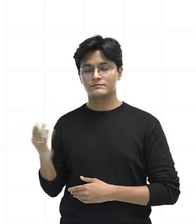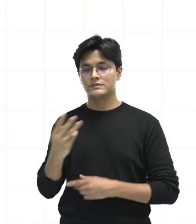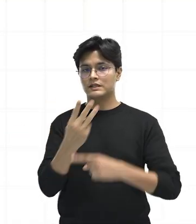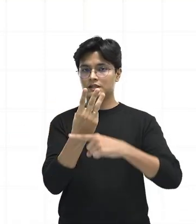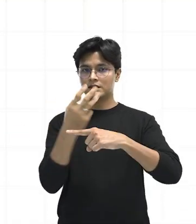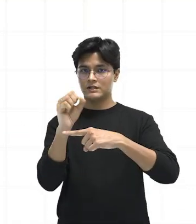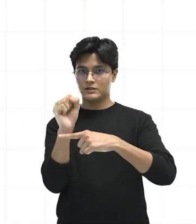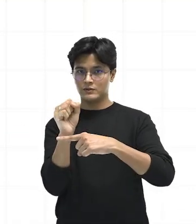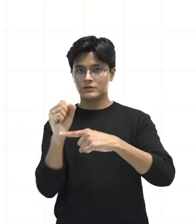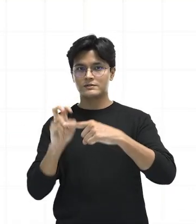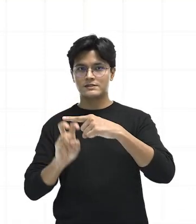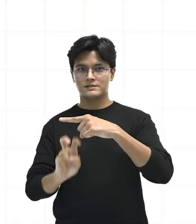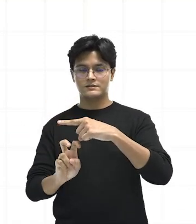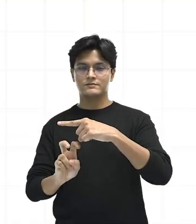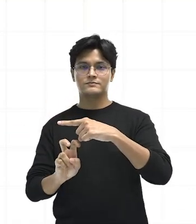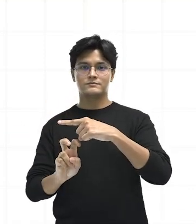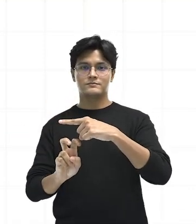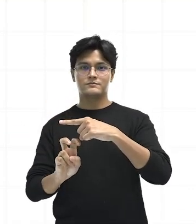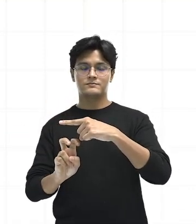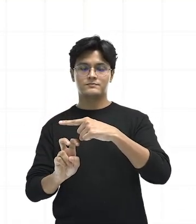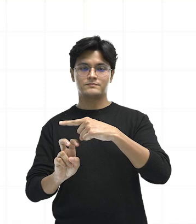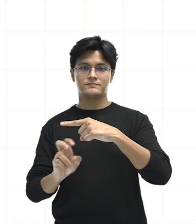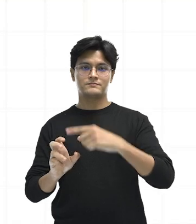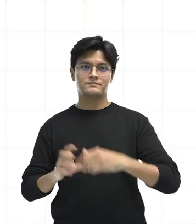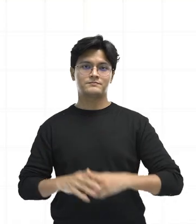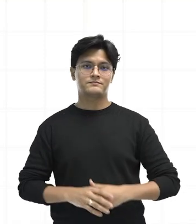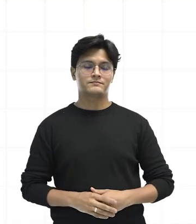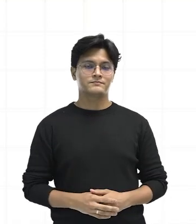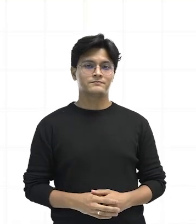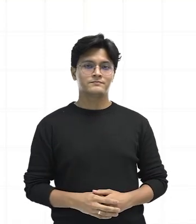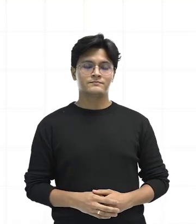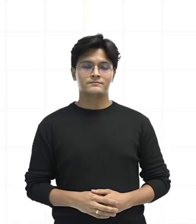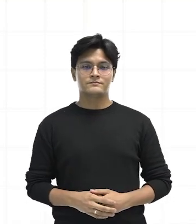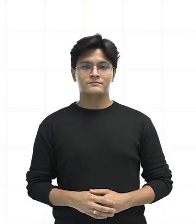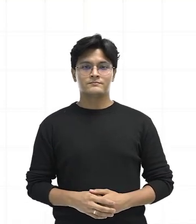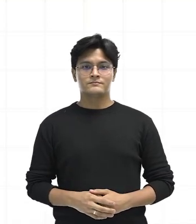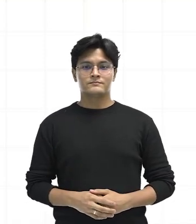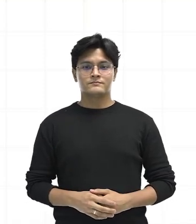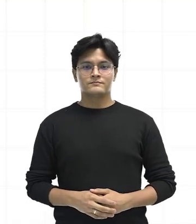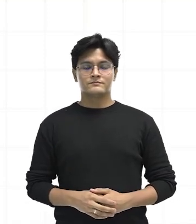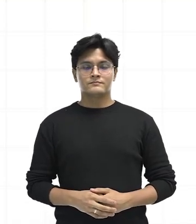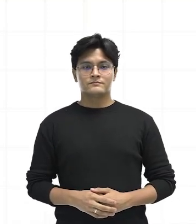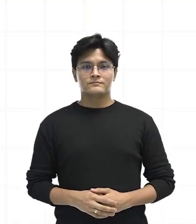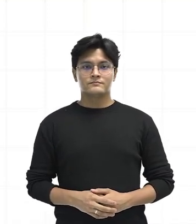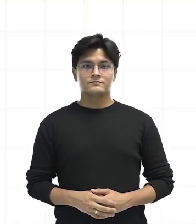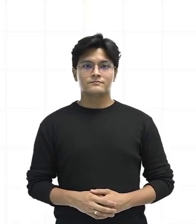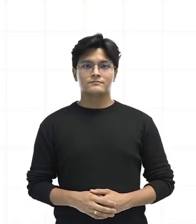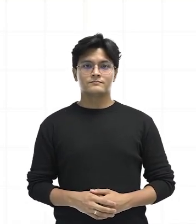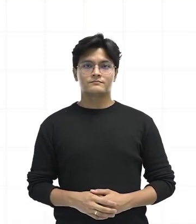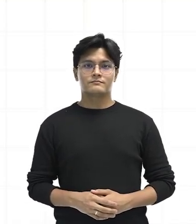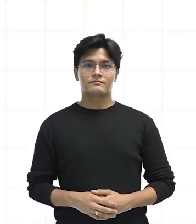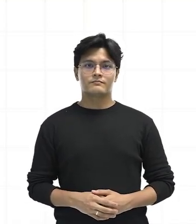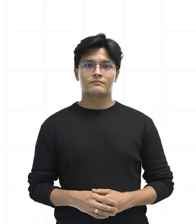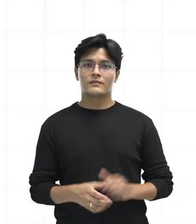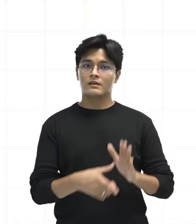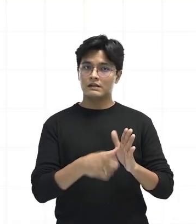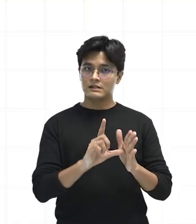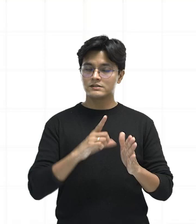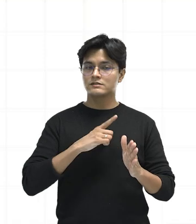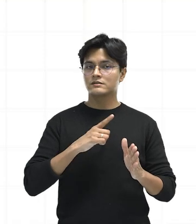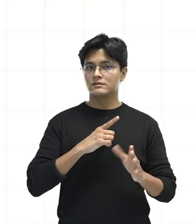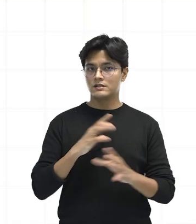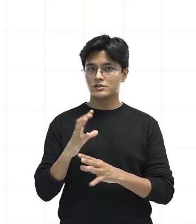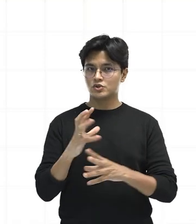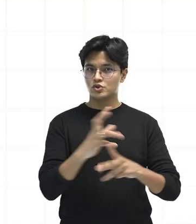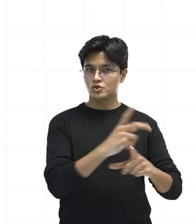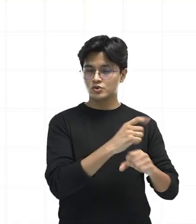dividido por 5. Ok? Então veja que a gente realiza uma soma simples, tá? E